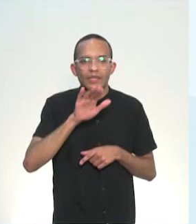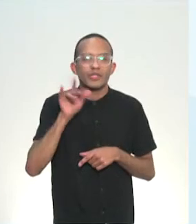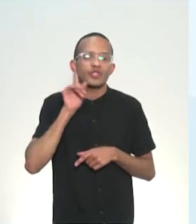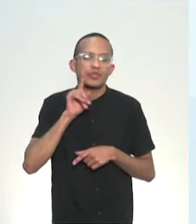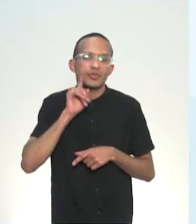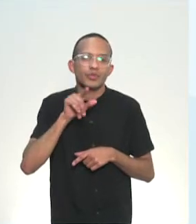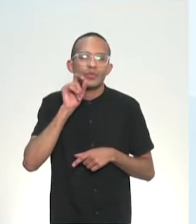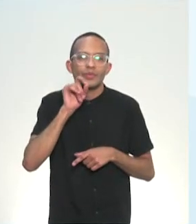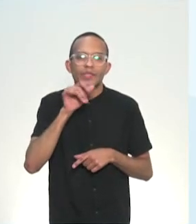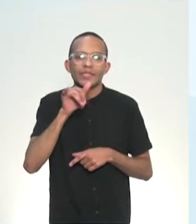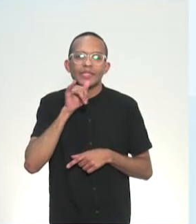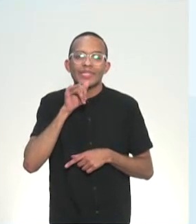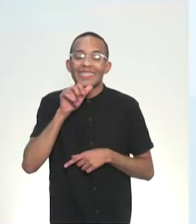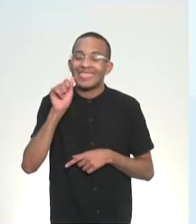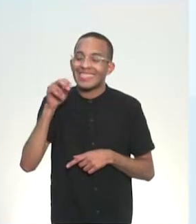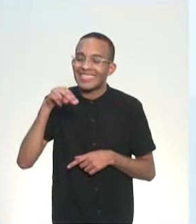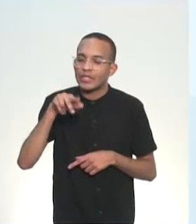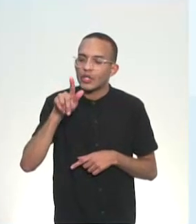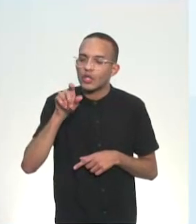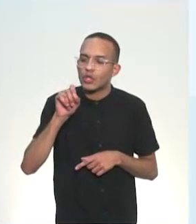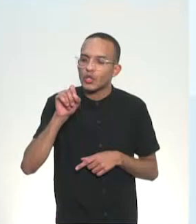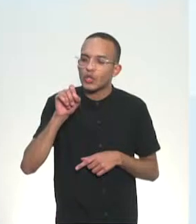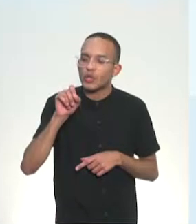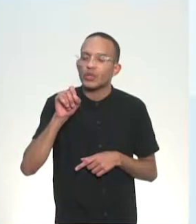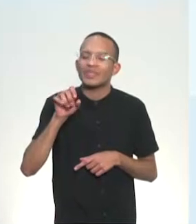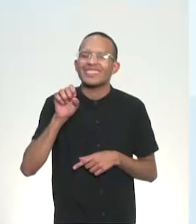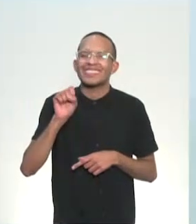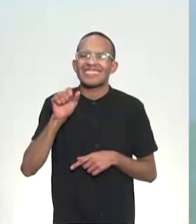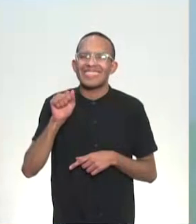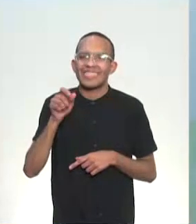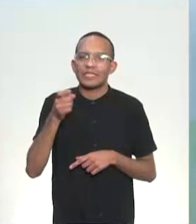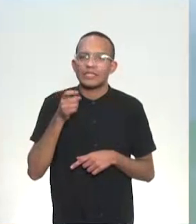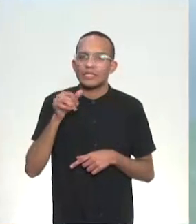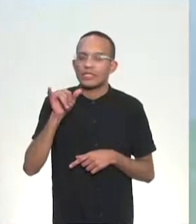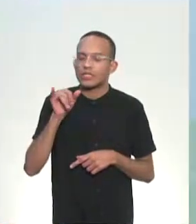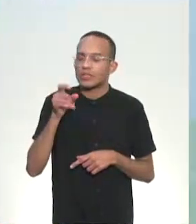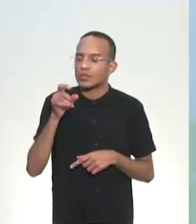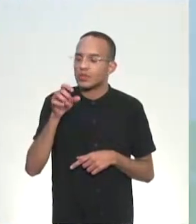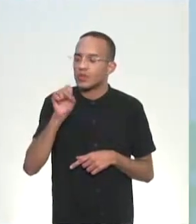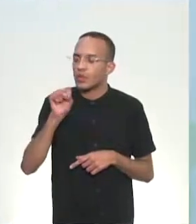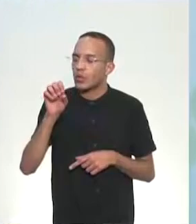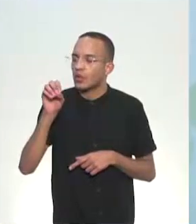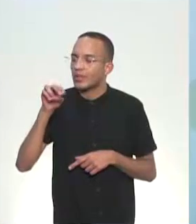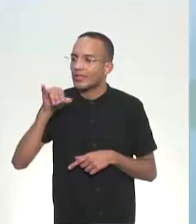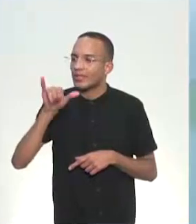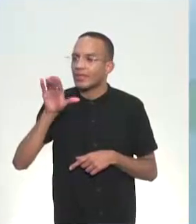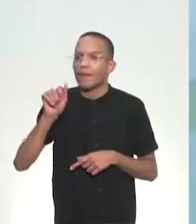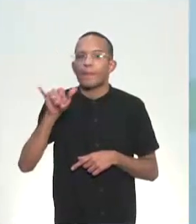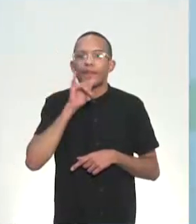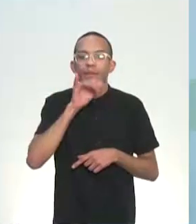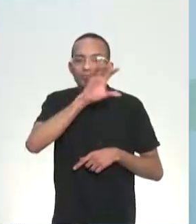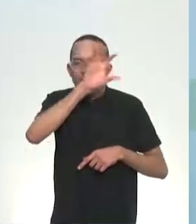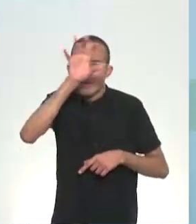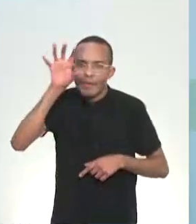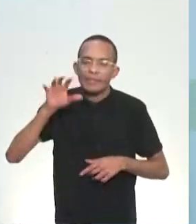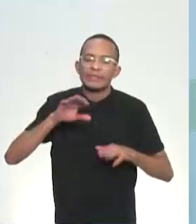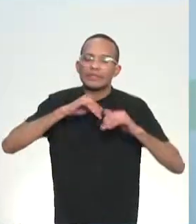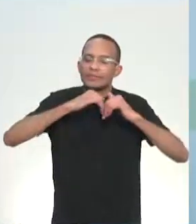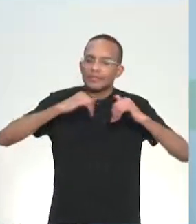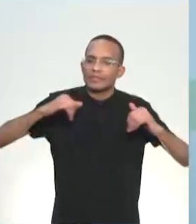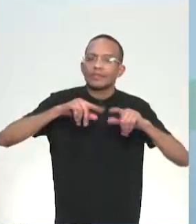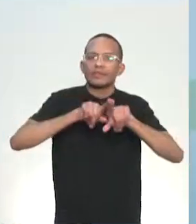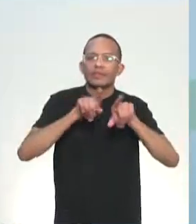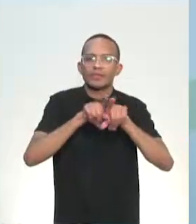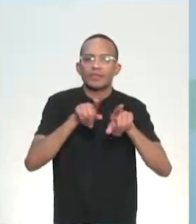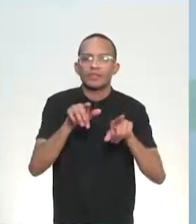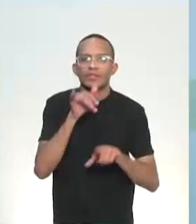chamamos de América Anglo-Saxônica, que é uma das divisões aí, né, desse nosso continente aí, né, com